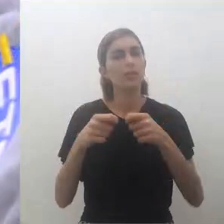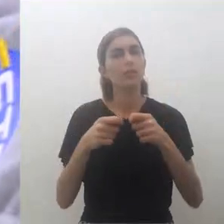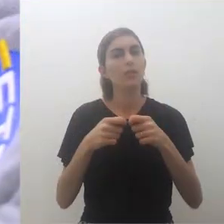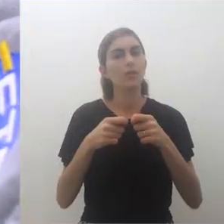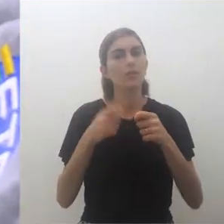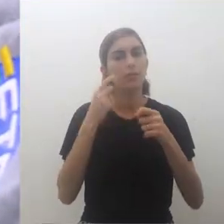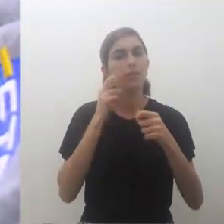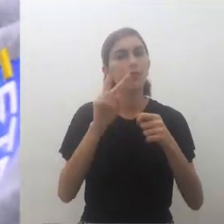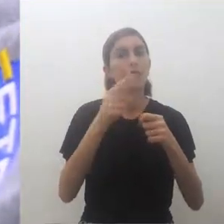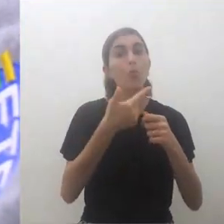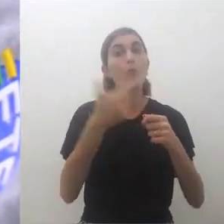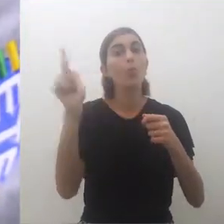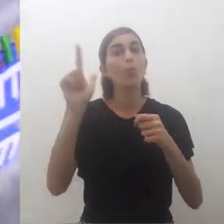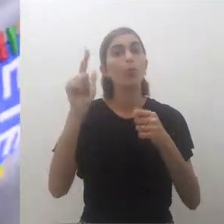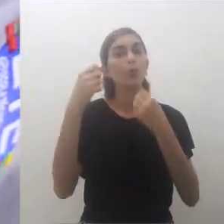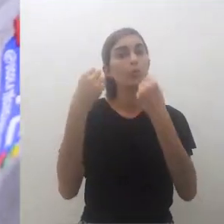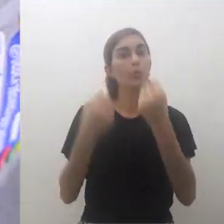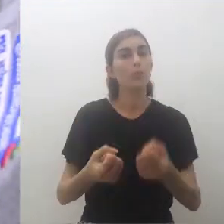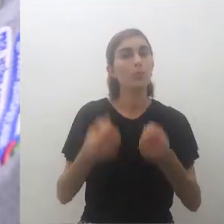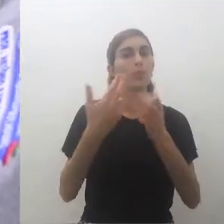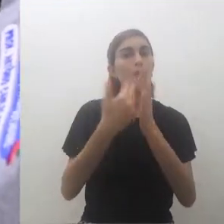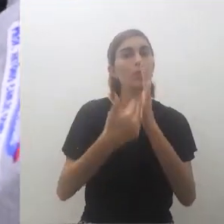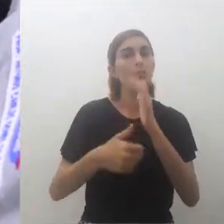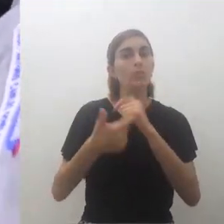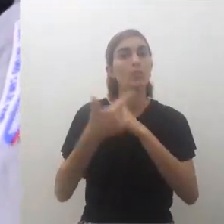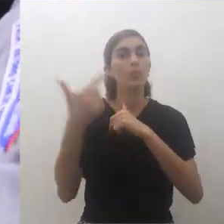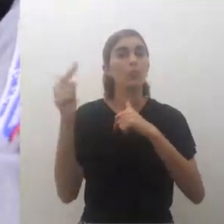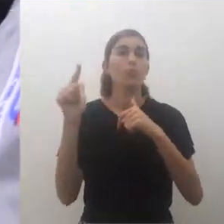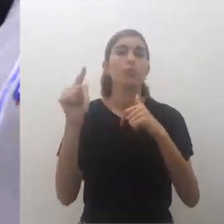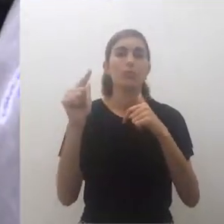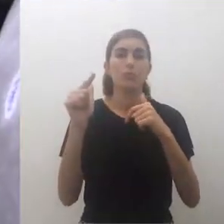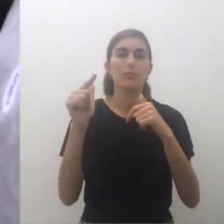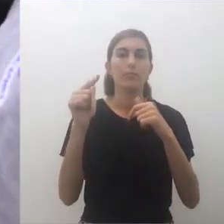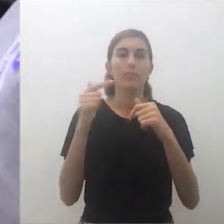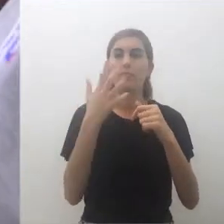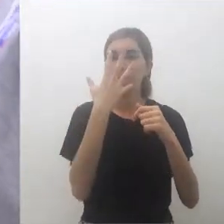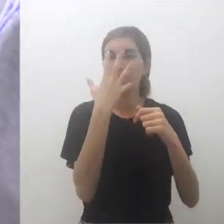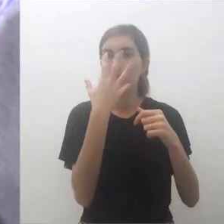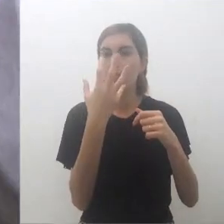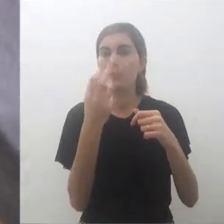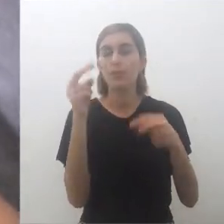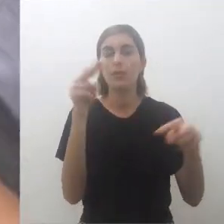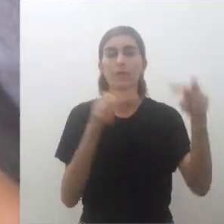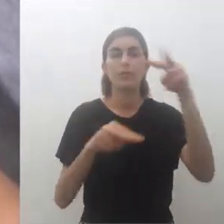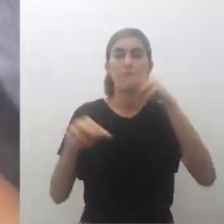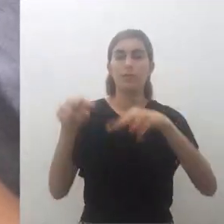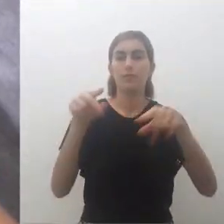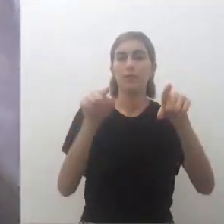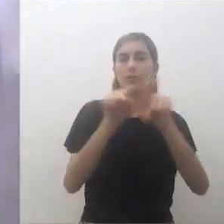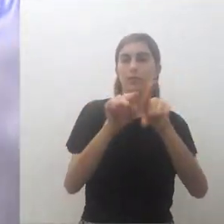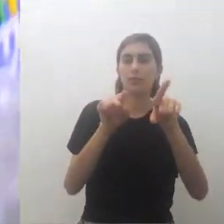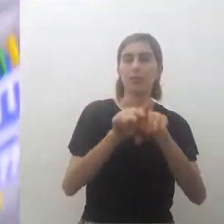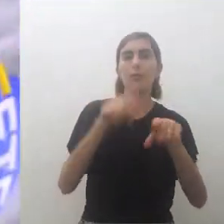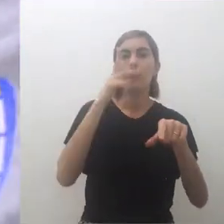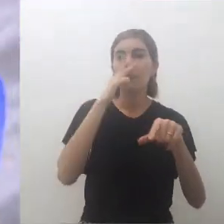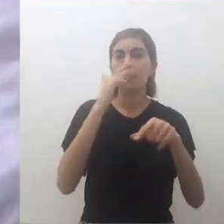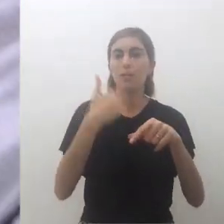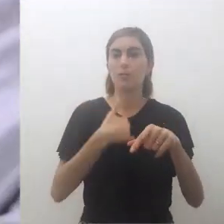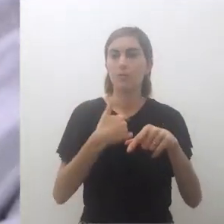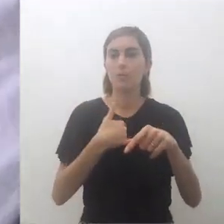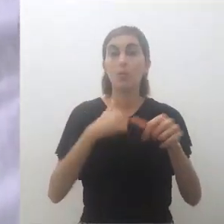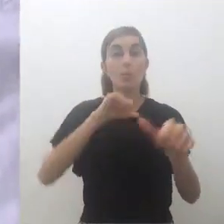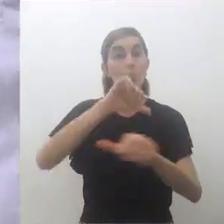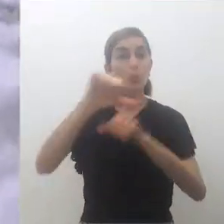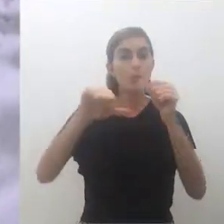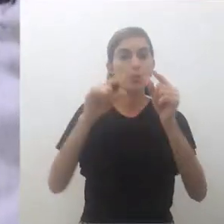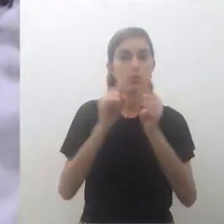eu vou gerar um outro peso de contraste da forma a atrair visualmente também. Mesmo que eu mude o